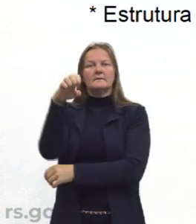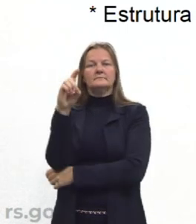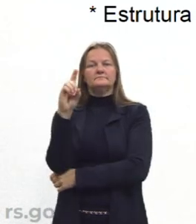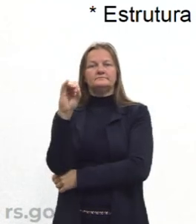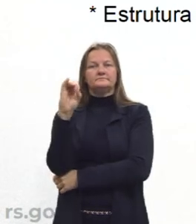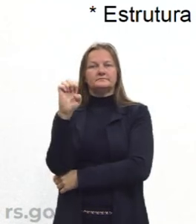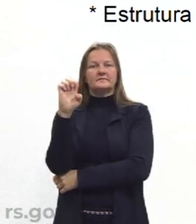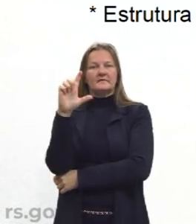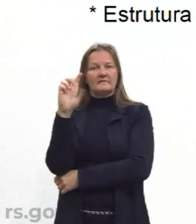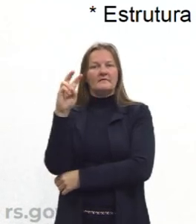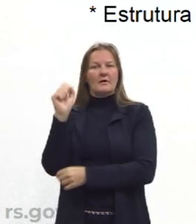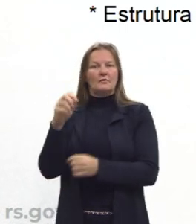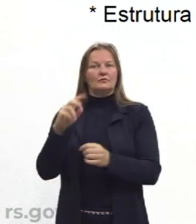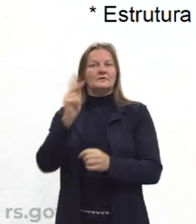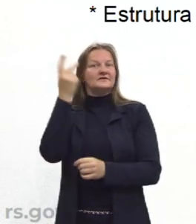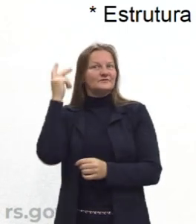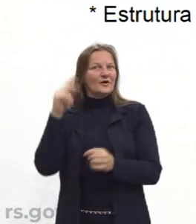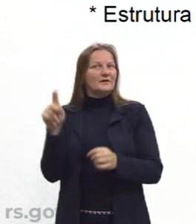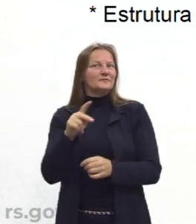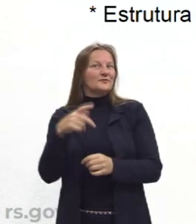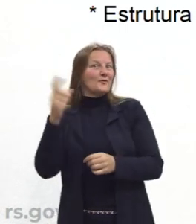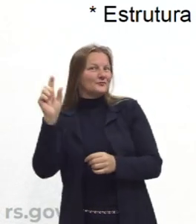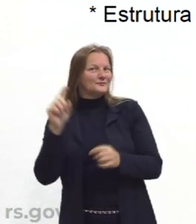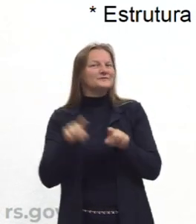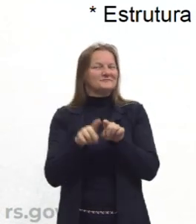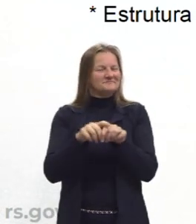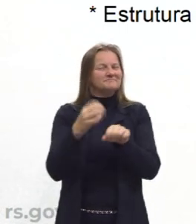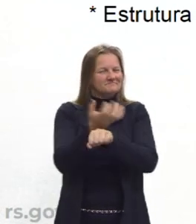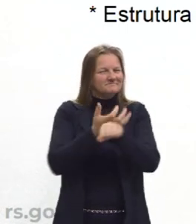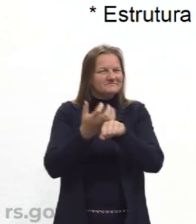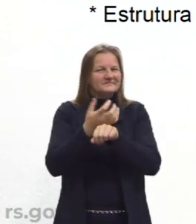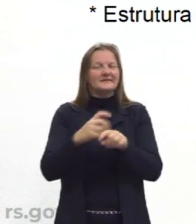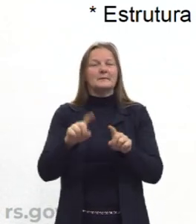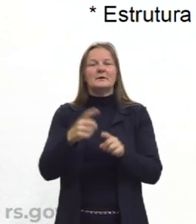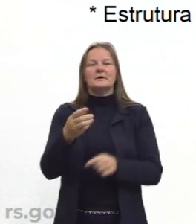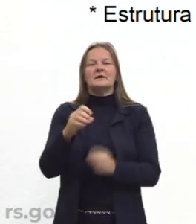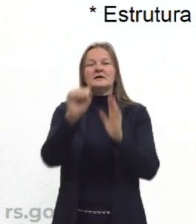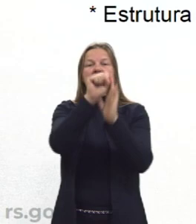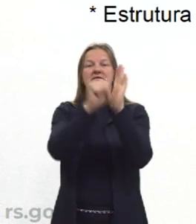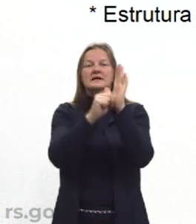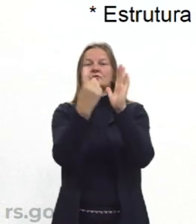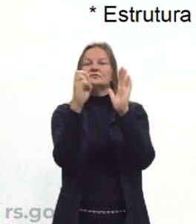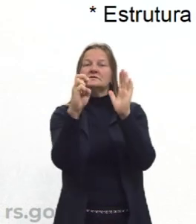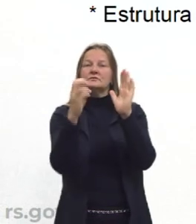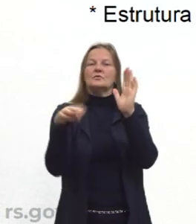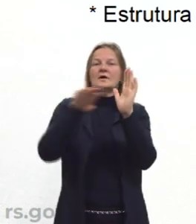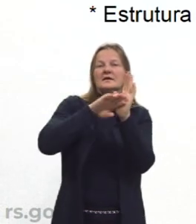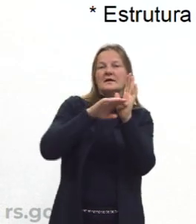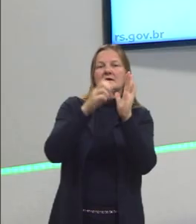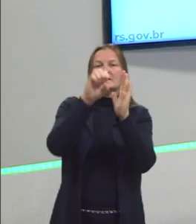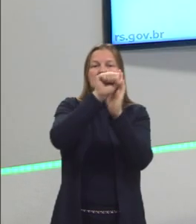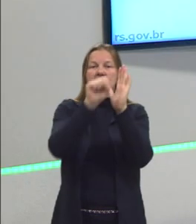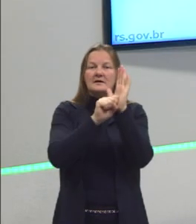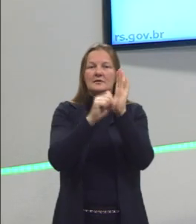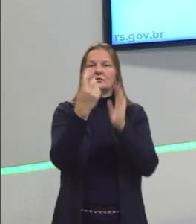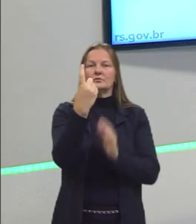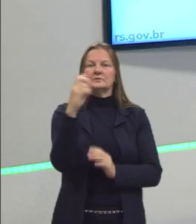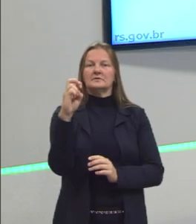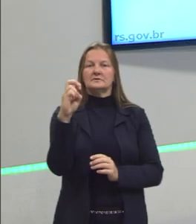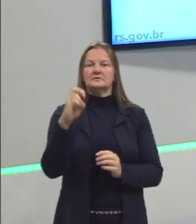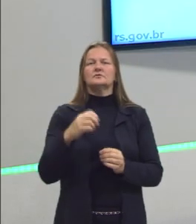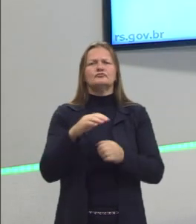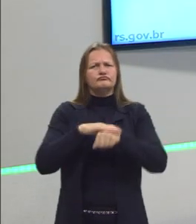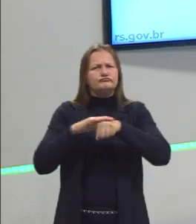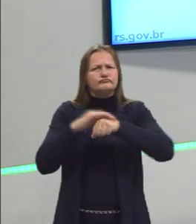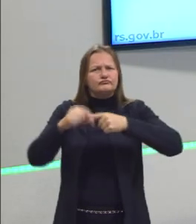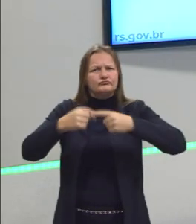São Lucas enfim vamos recapitular algumas coisas né Mais ou menos é do século 5 ao século 15 nós já comentamos